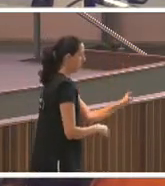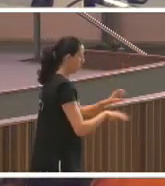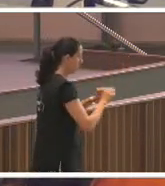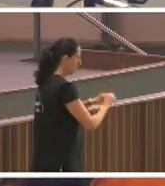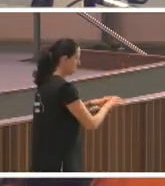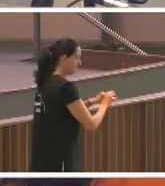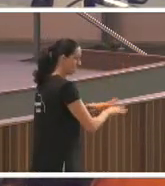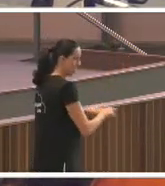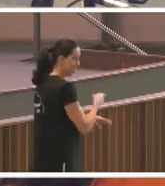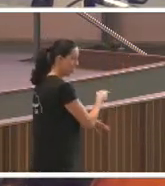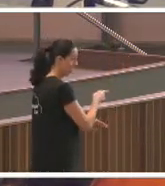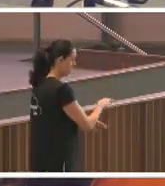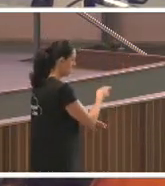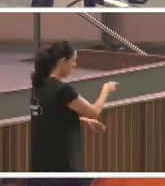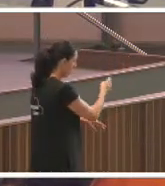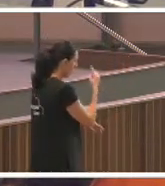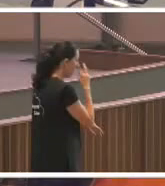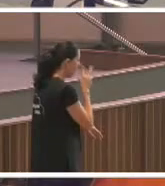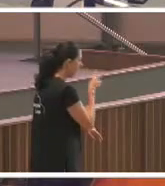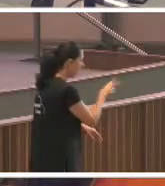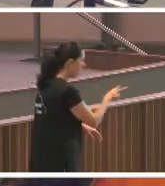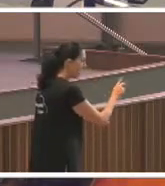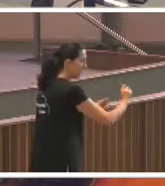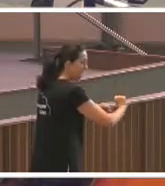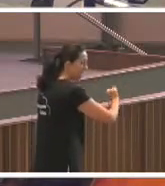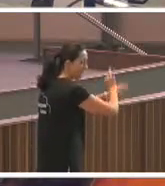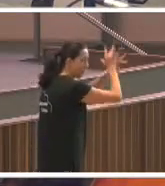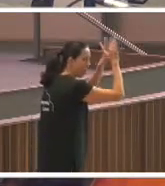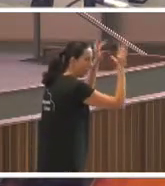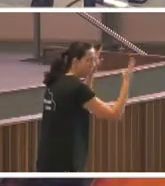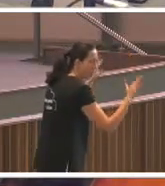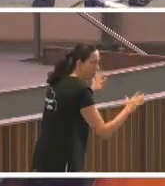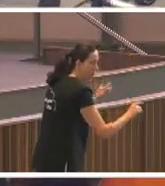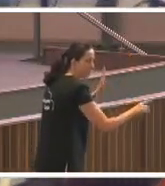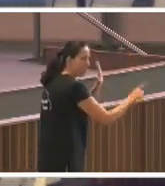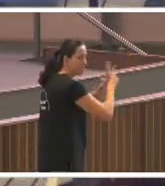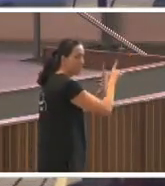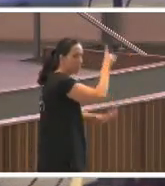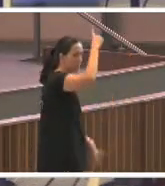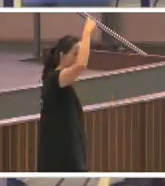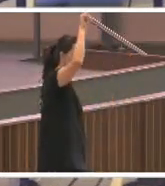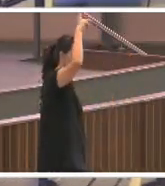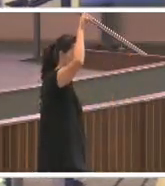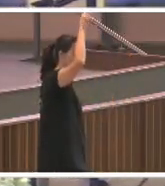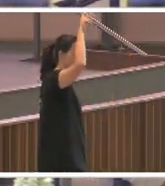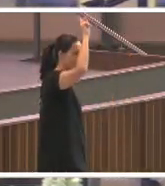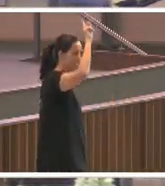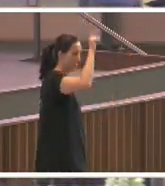brilha nele é mero reflexo da glória do Deus